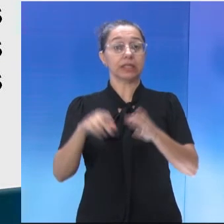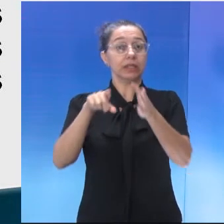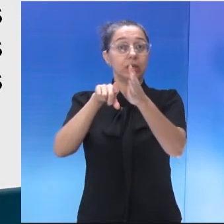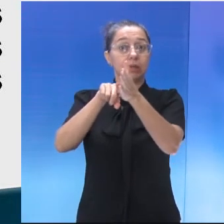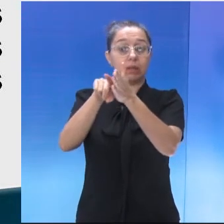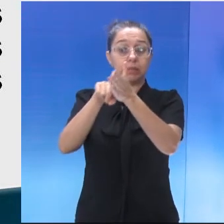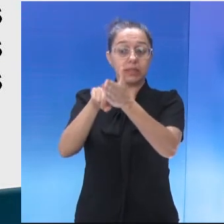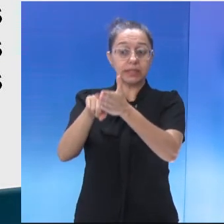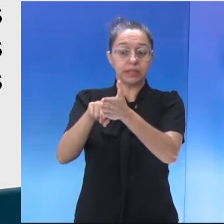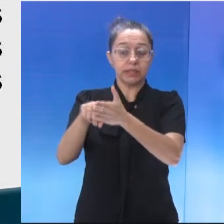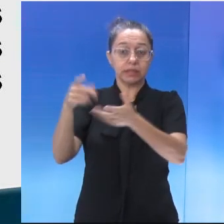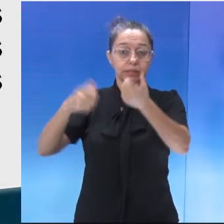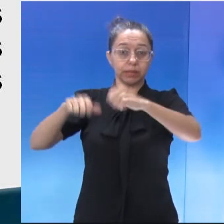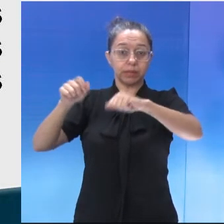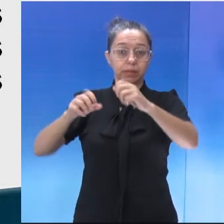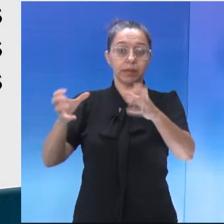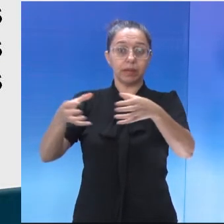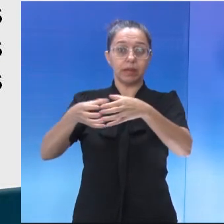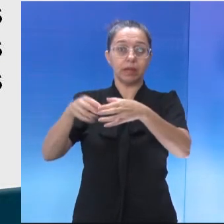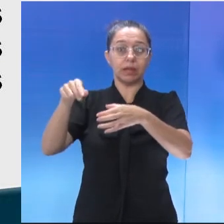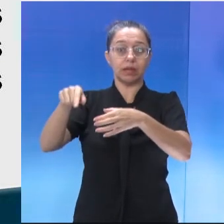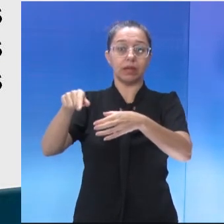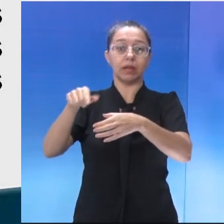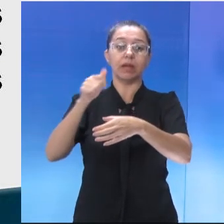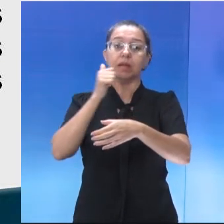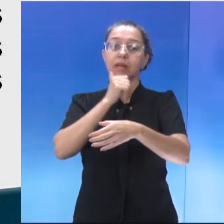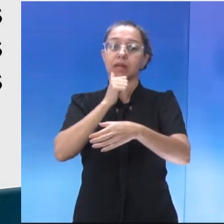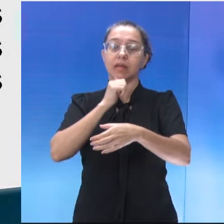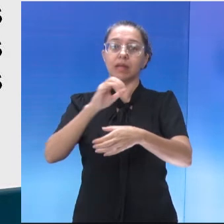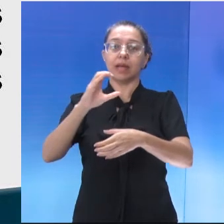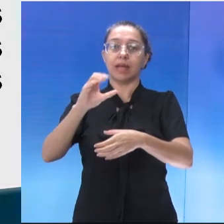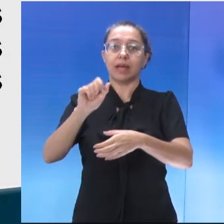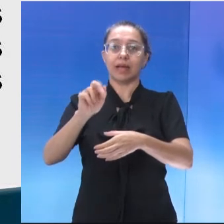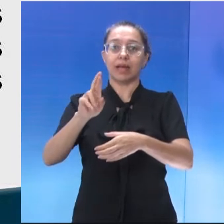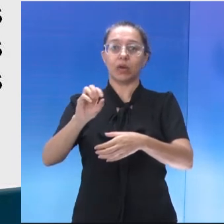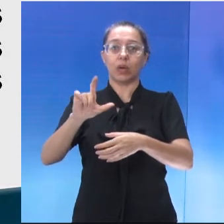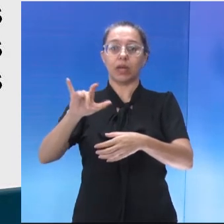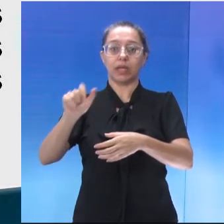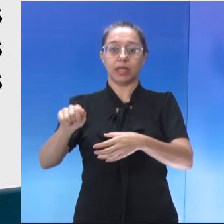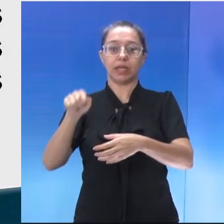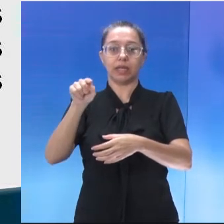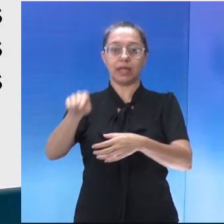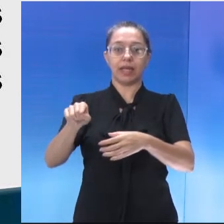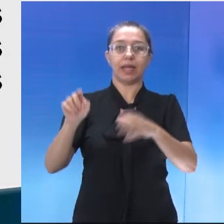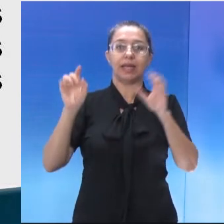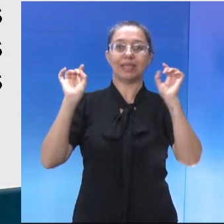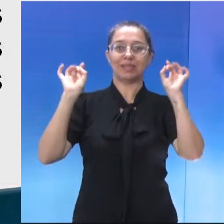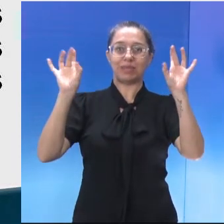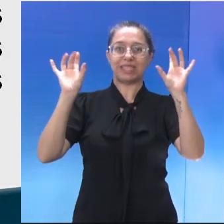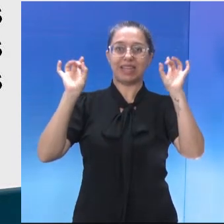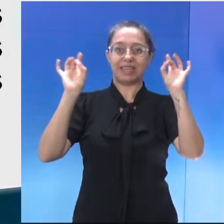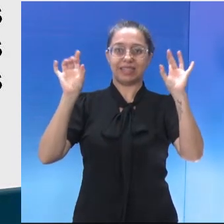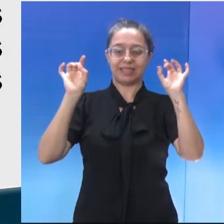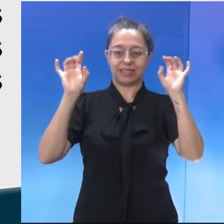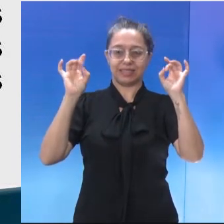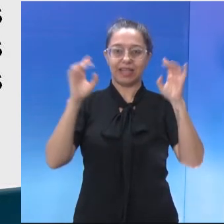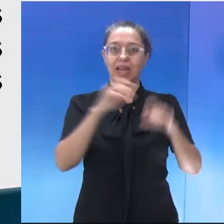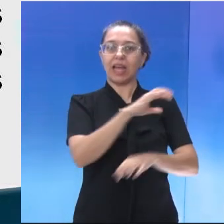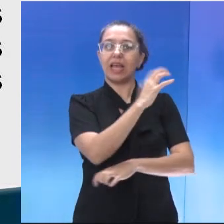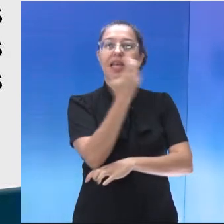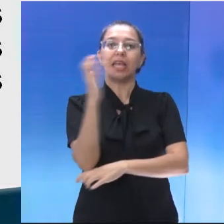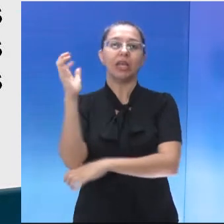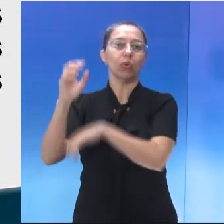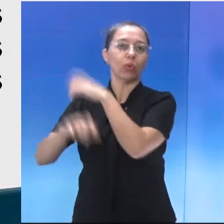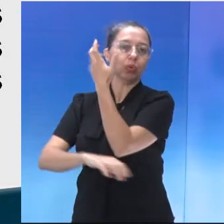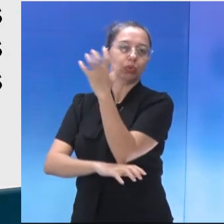Uma pesquisa realizada por Carolina Leves, especialista em ecologia do Instituto Nacional